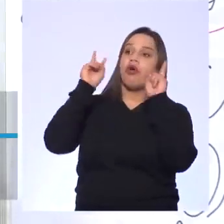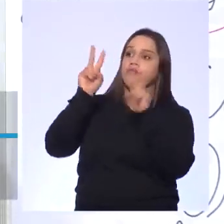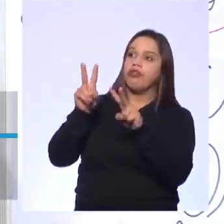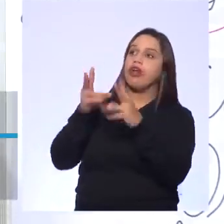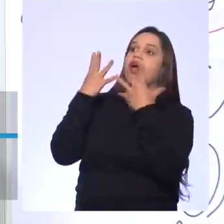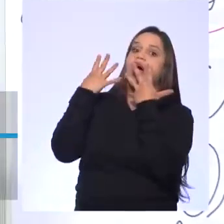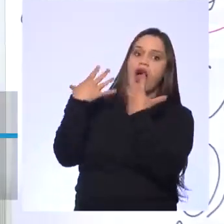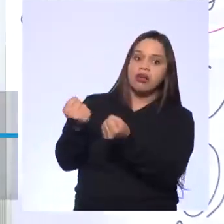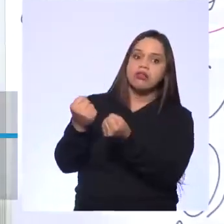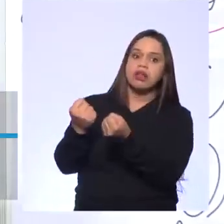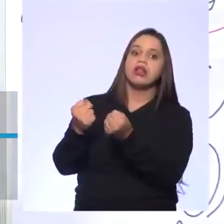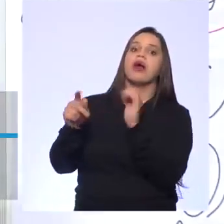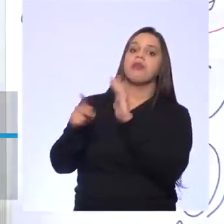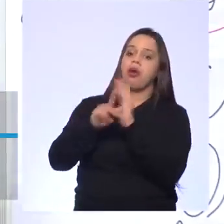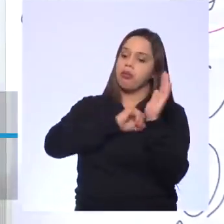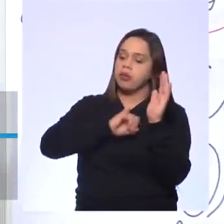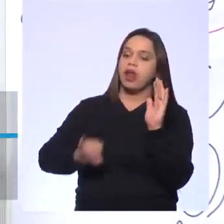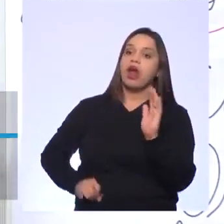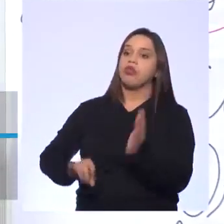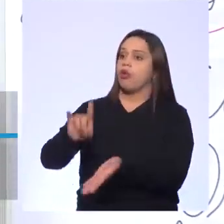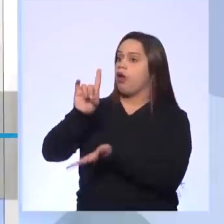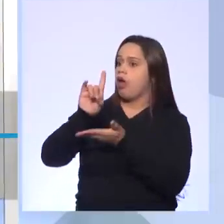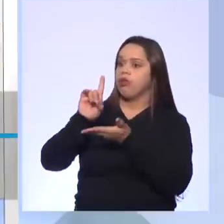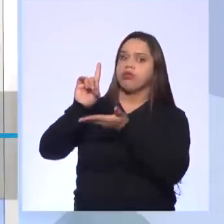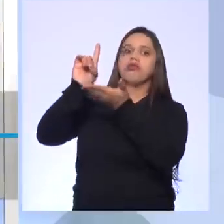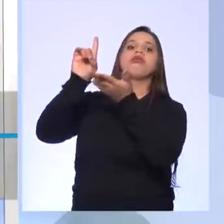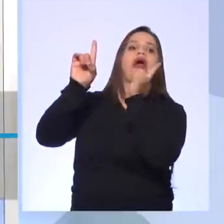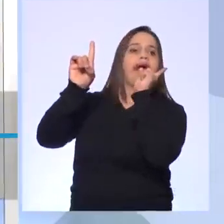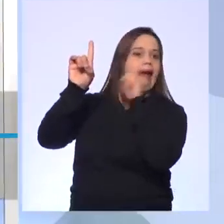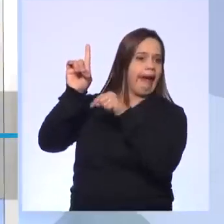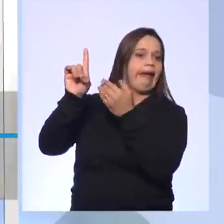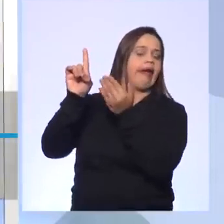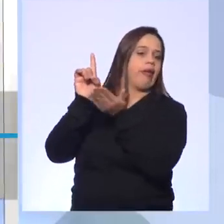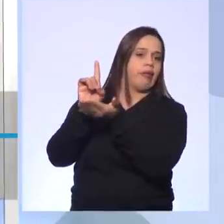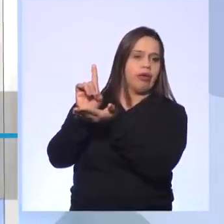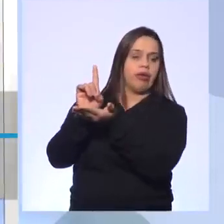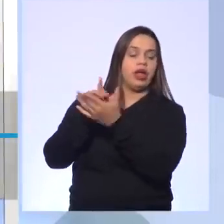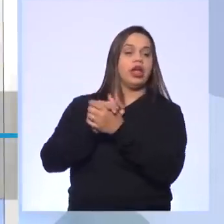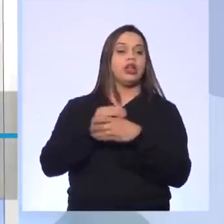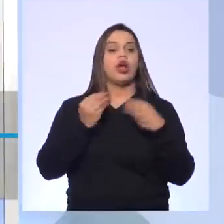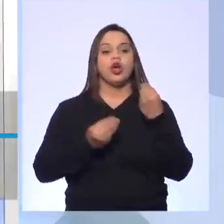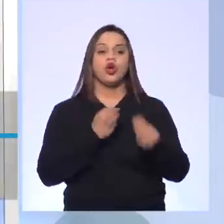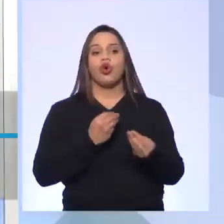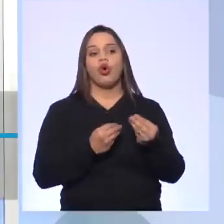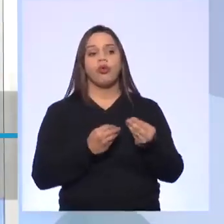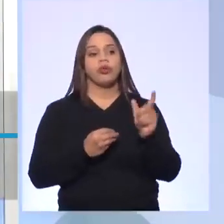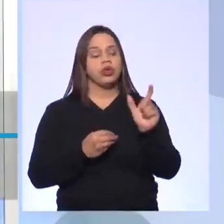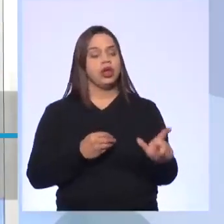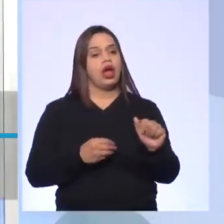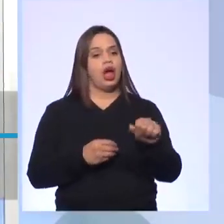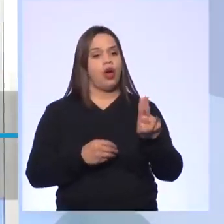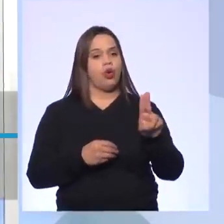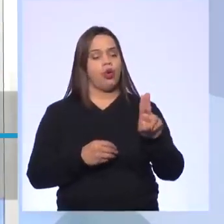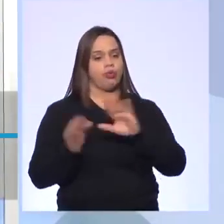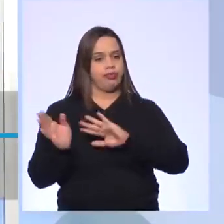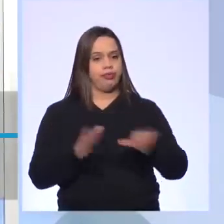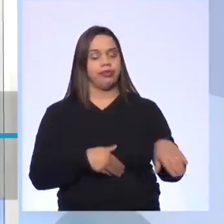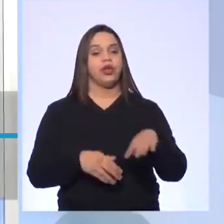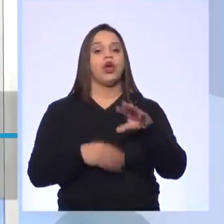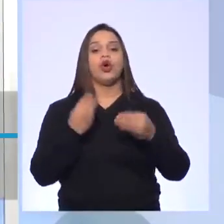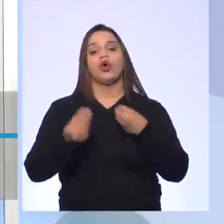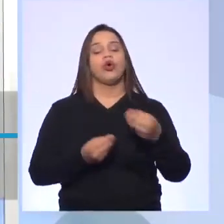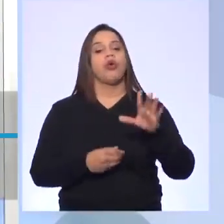superior, onde ele é um ser divino, né? Então, como que Augustus conseguiu manter a paz